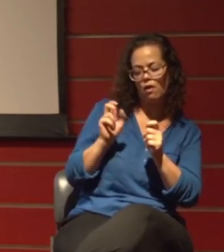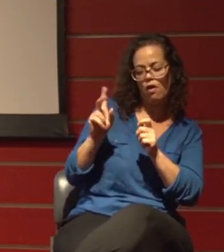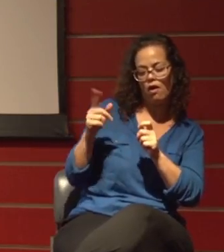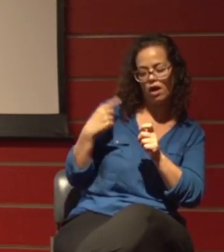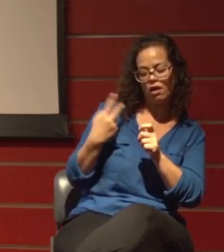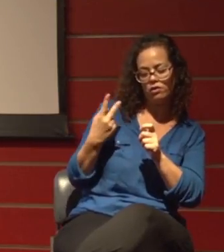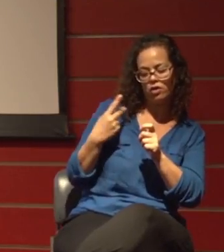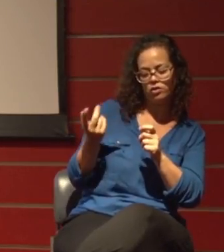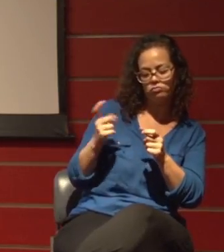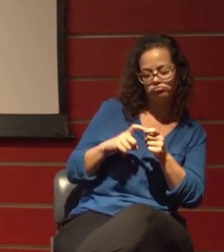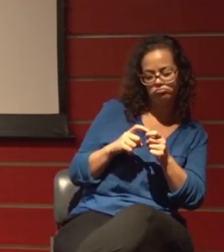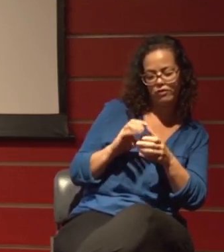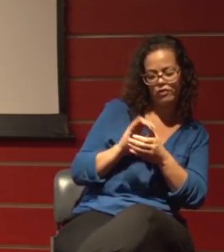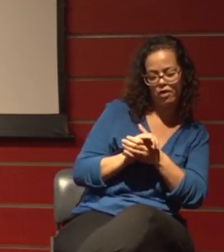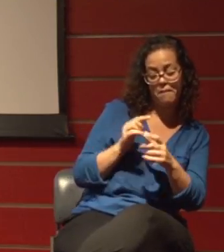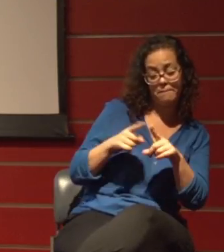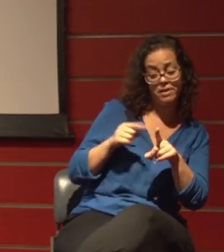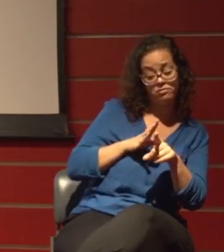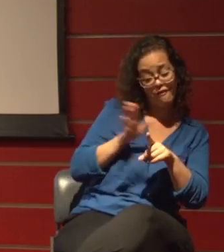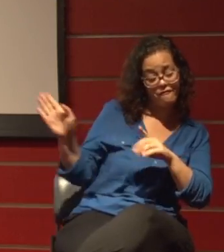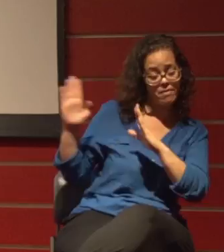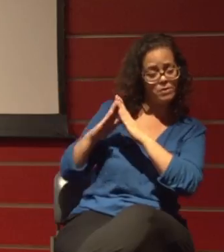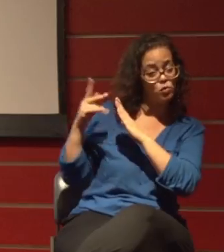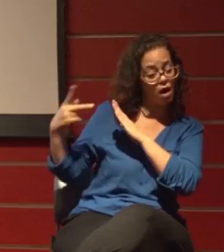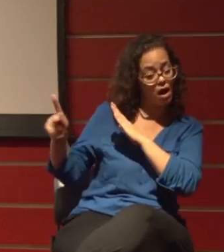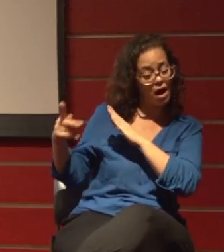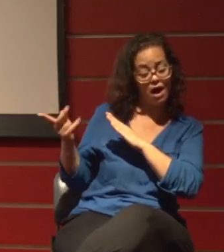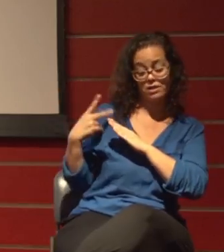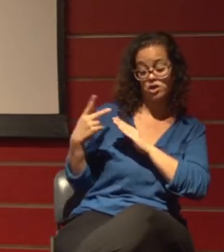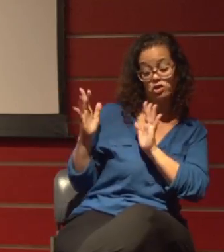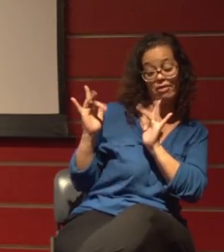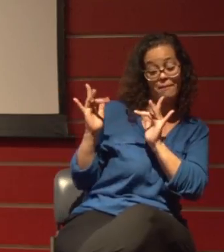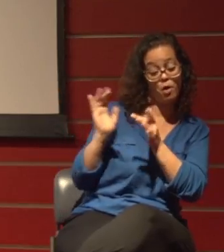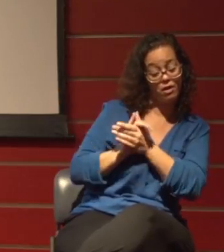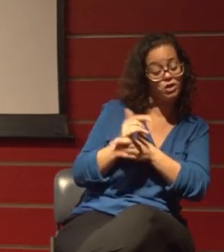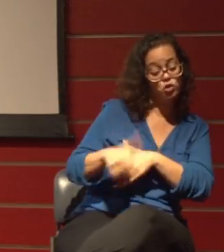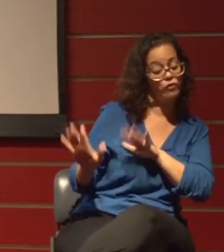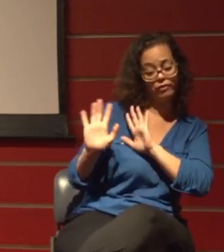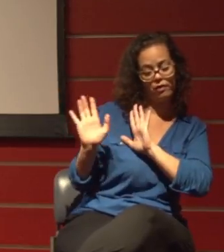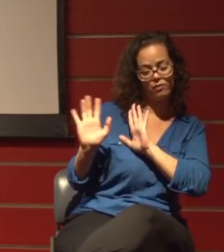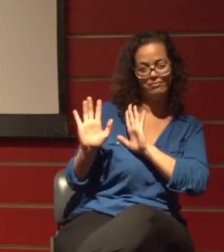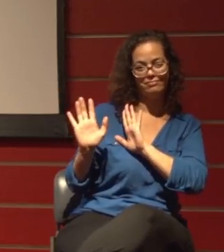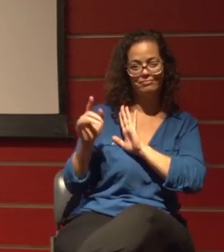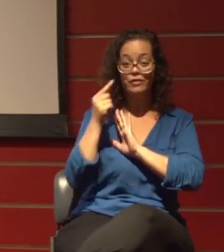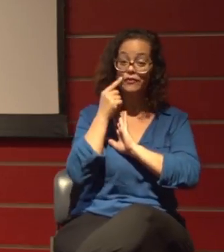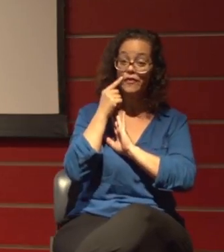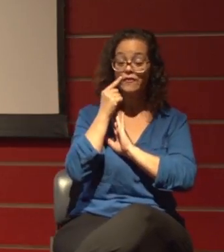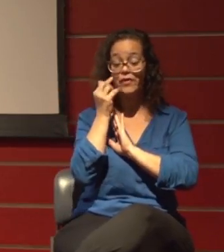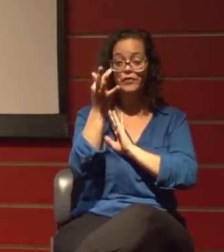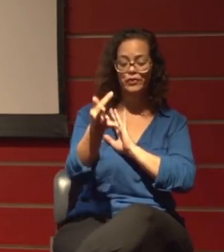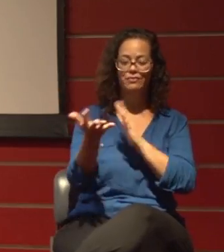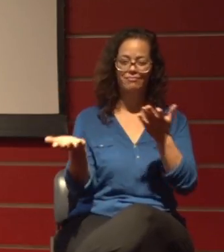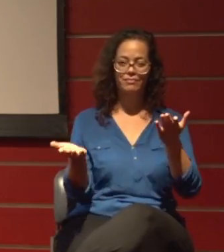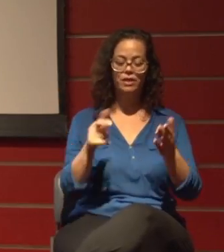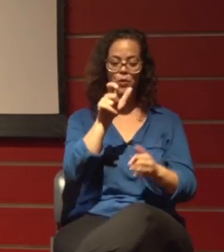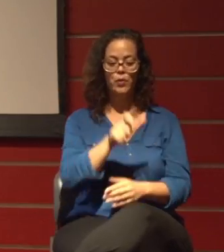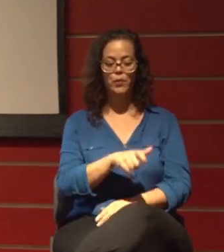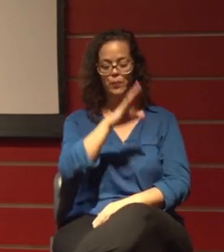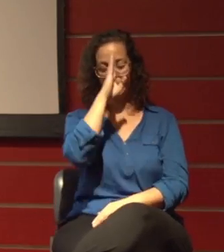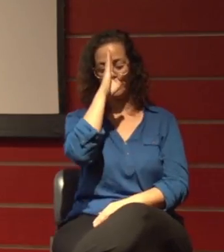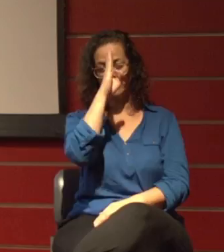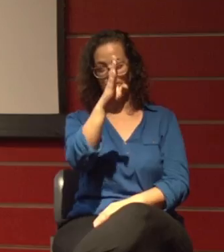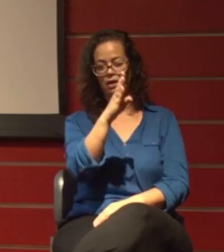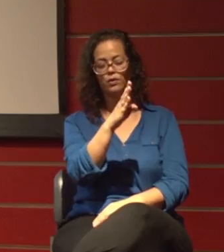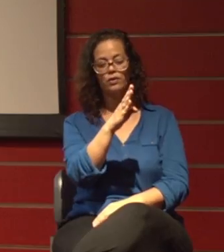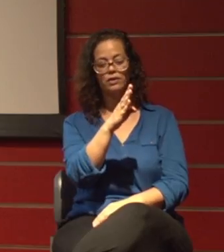quero que você volte paraa tua casa vai dormir na tua casa vamos voltar namorar e ver o que que dá né ou seja o protagonista ele não só ele